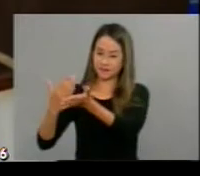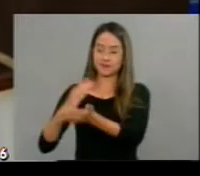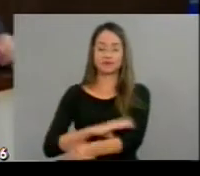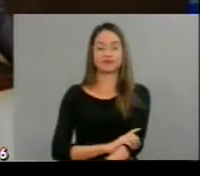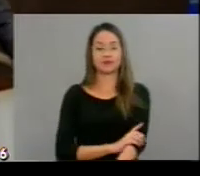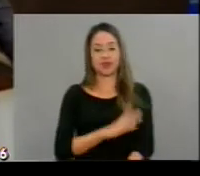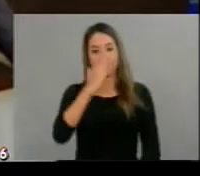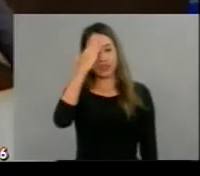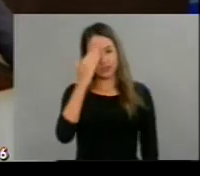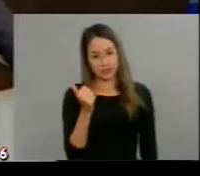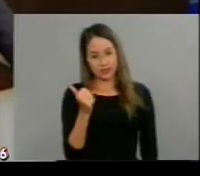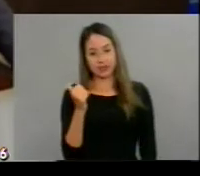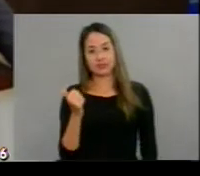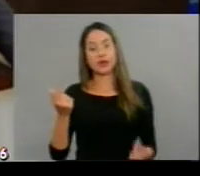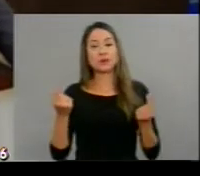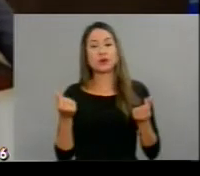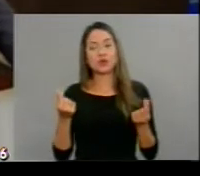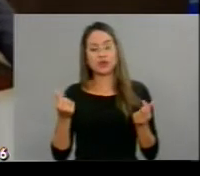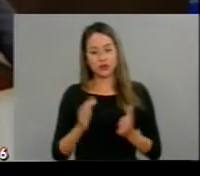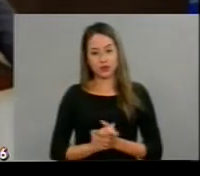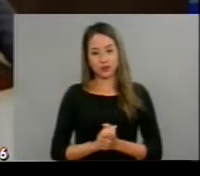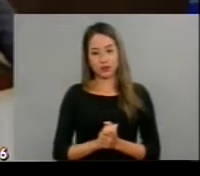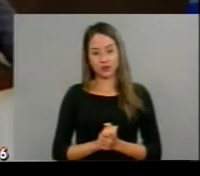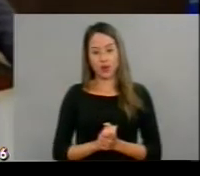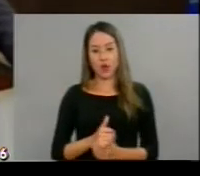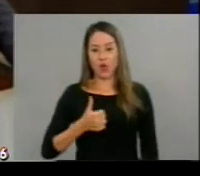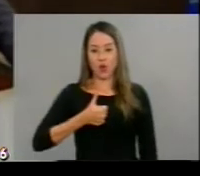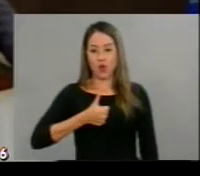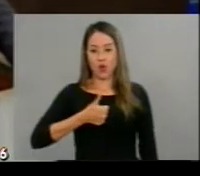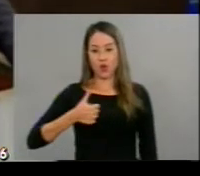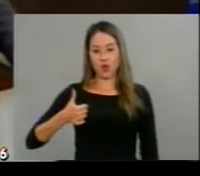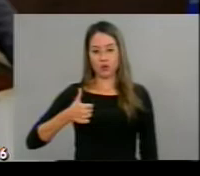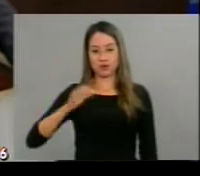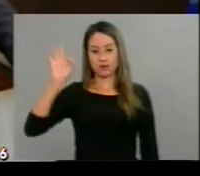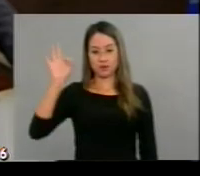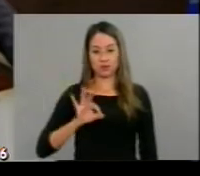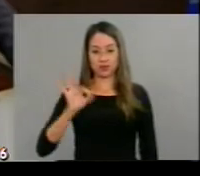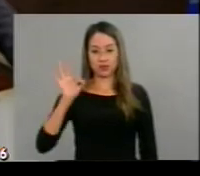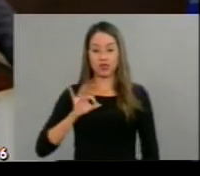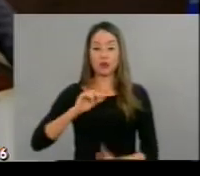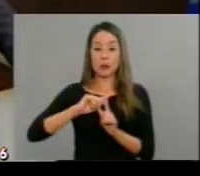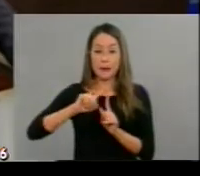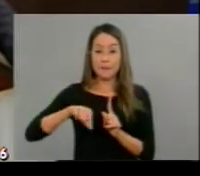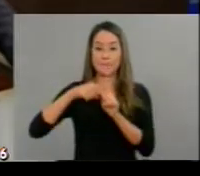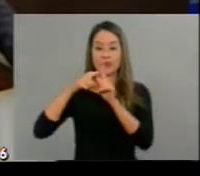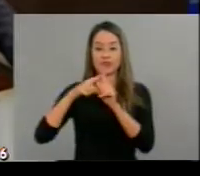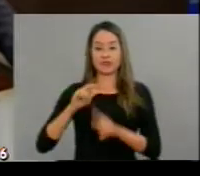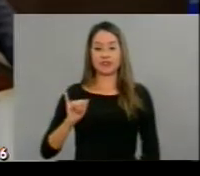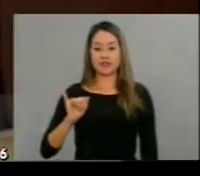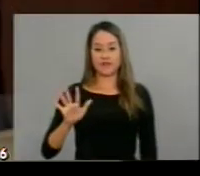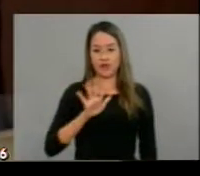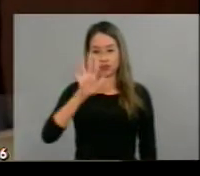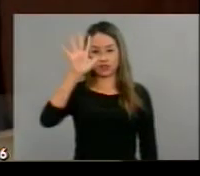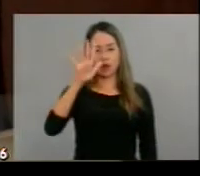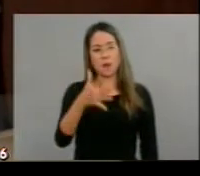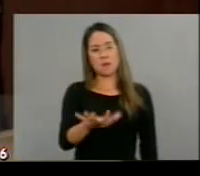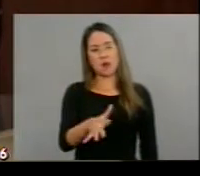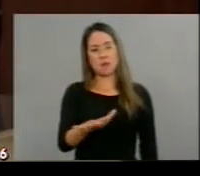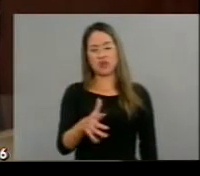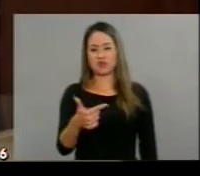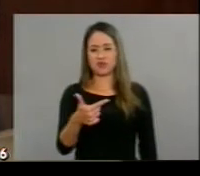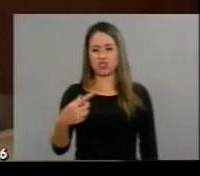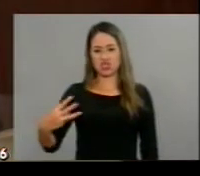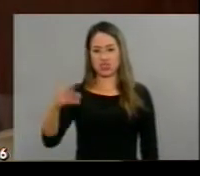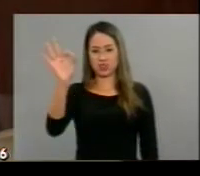sabe quanto é que é remunerado o título? 11% mais inflação. Dá mais ou menos 23%. É assim hoje em